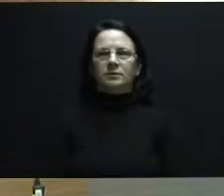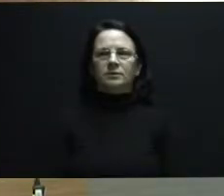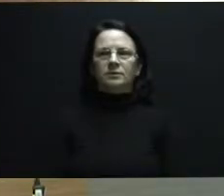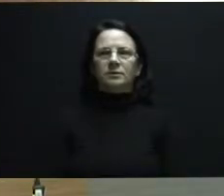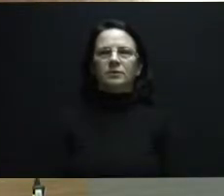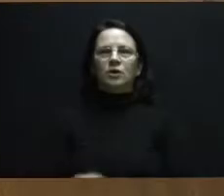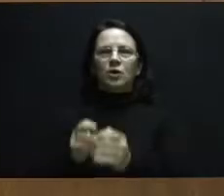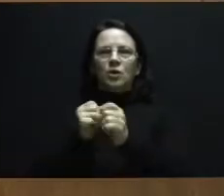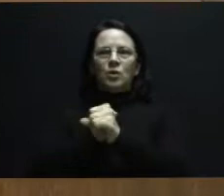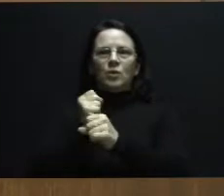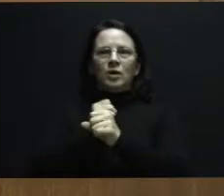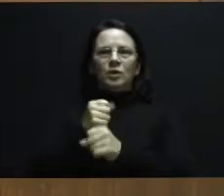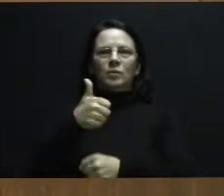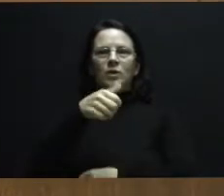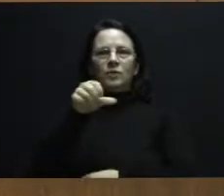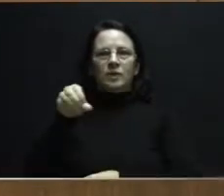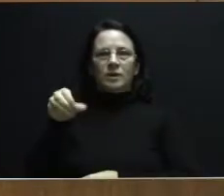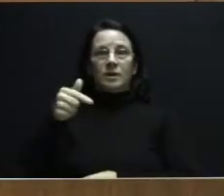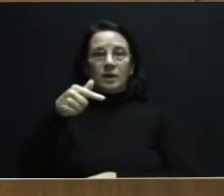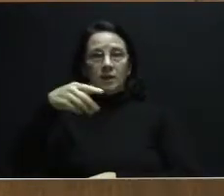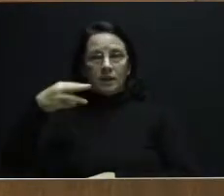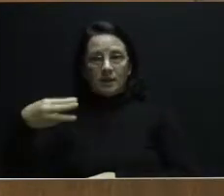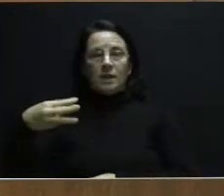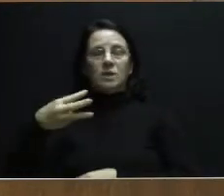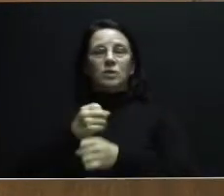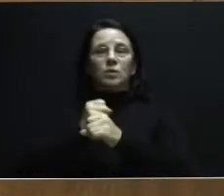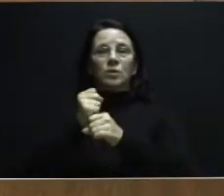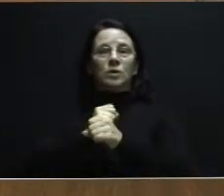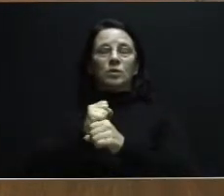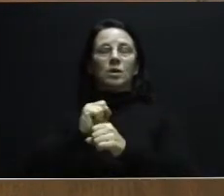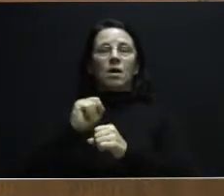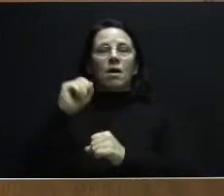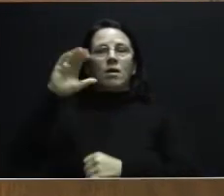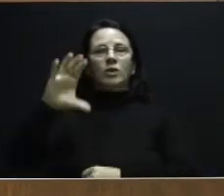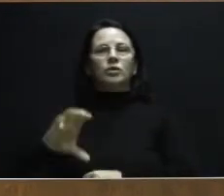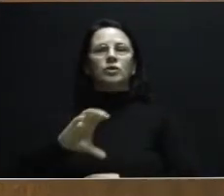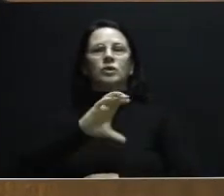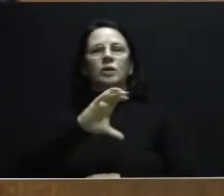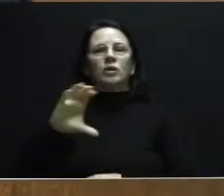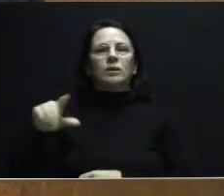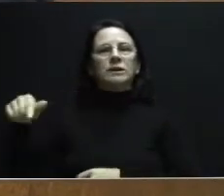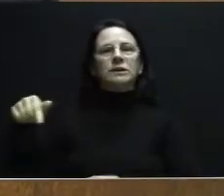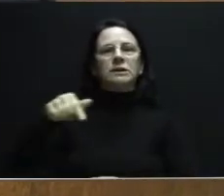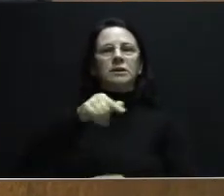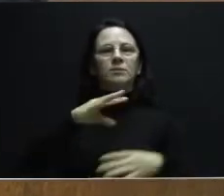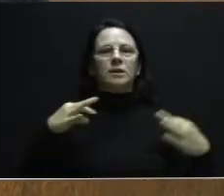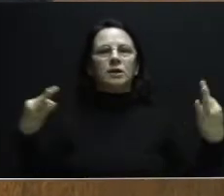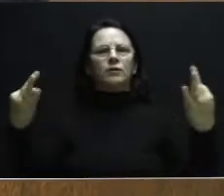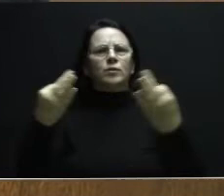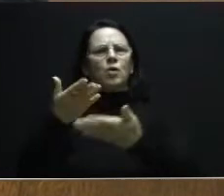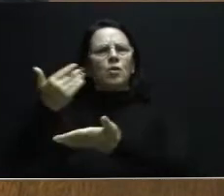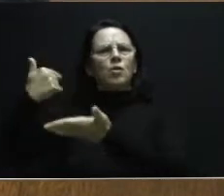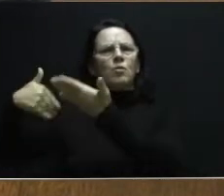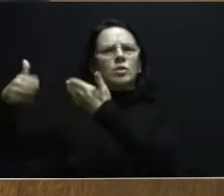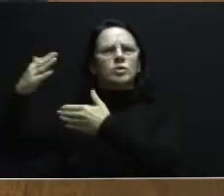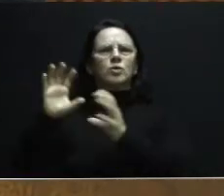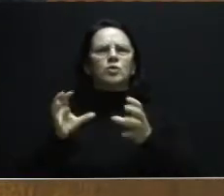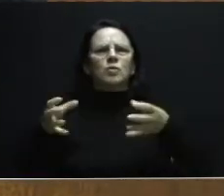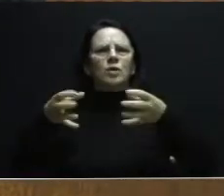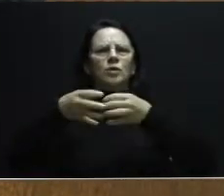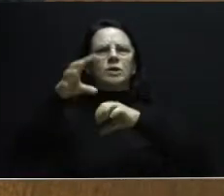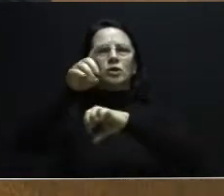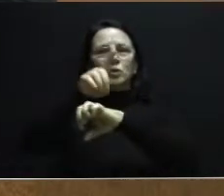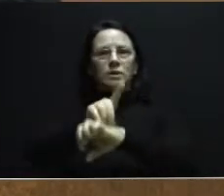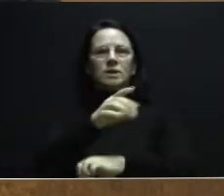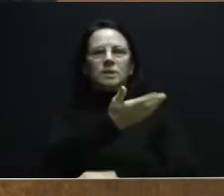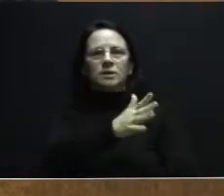Desde 1973, a Igreja Católica do Brasil celebra a Semana Nacional da Família. A tradição começou nas comunidades da Diocese